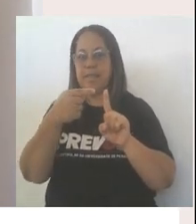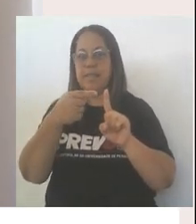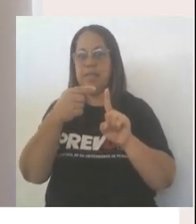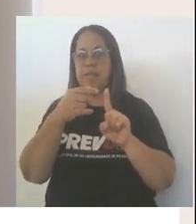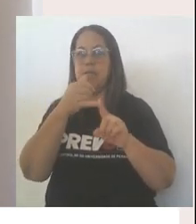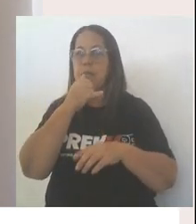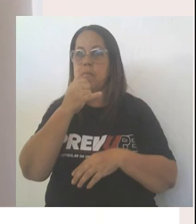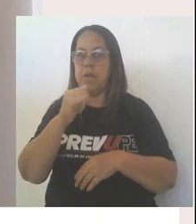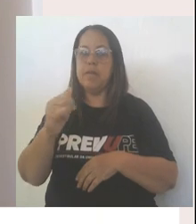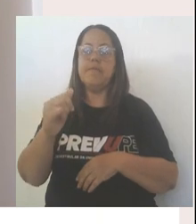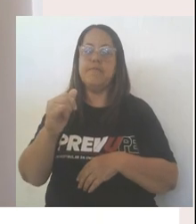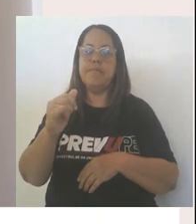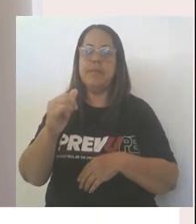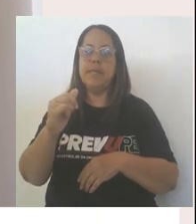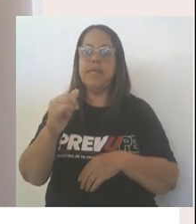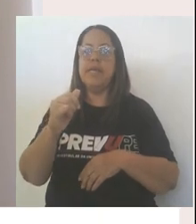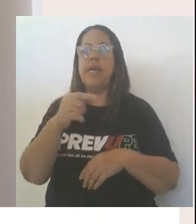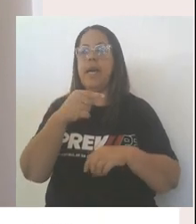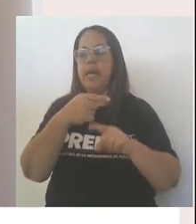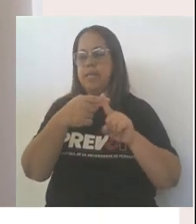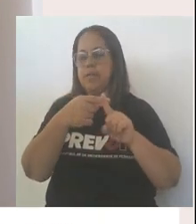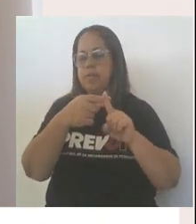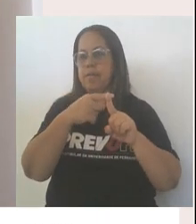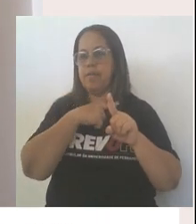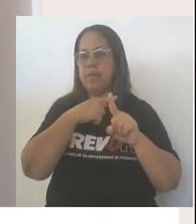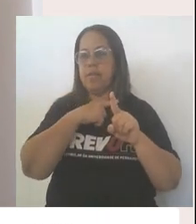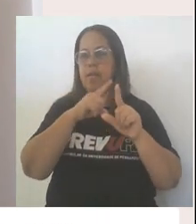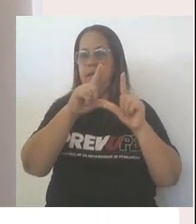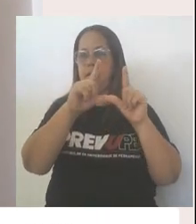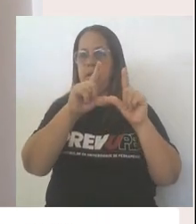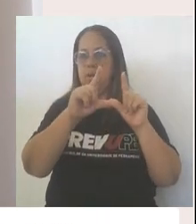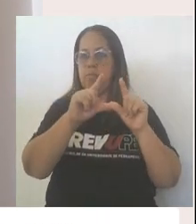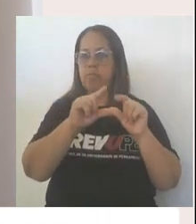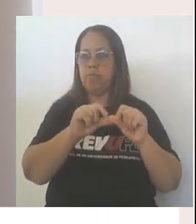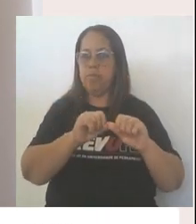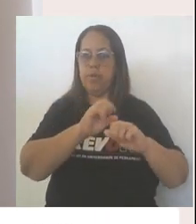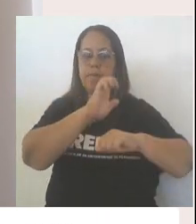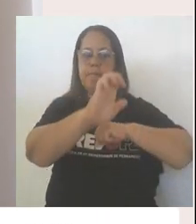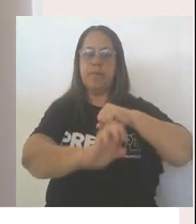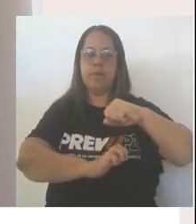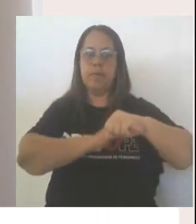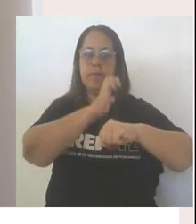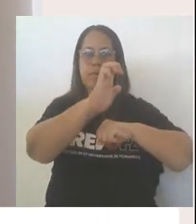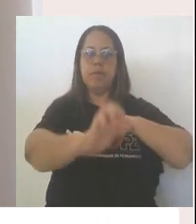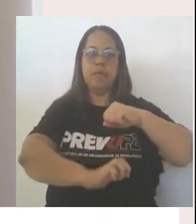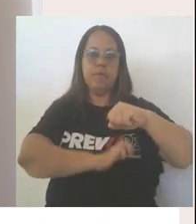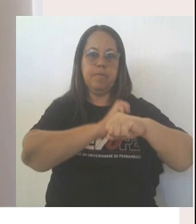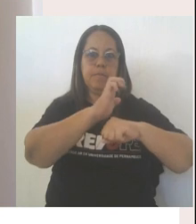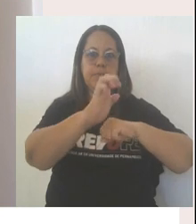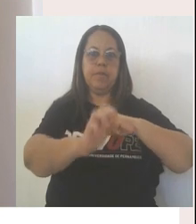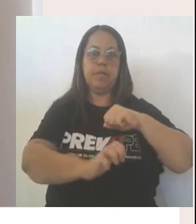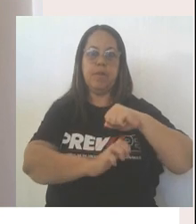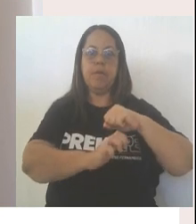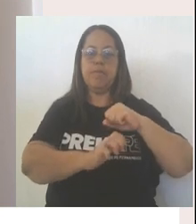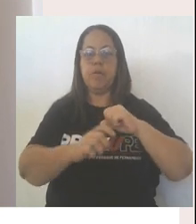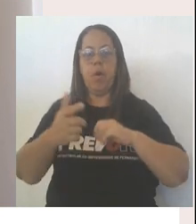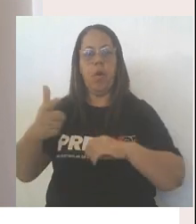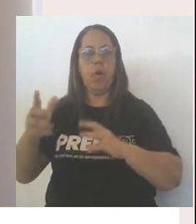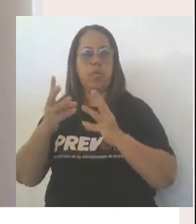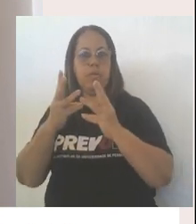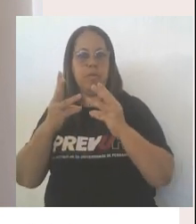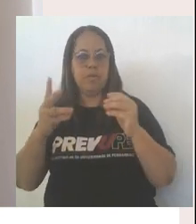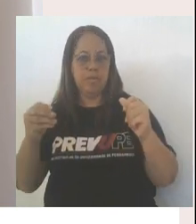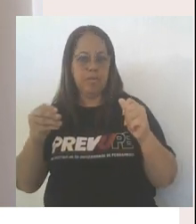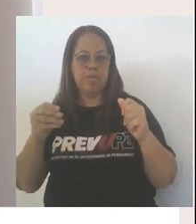elétrica. No cátodo ocorre a redução, onde os elétrons são recebidos por outra substância, geralmente um